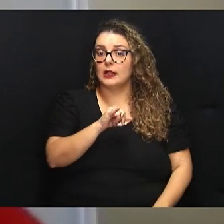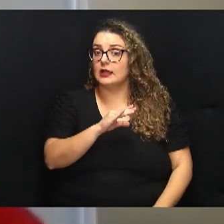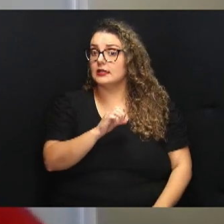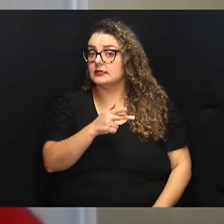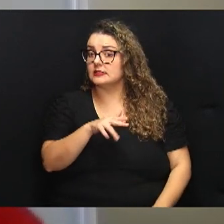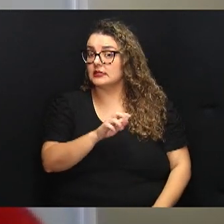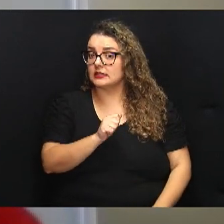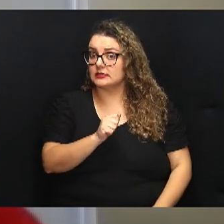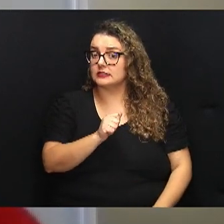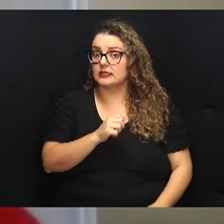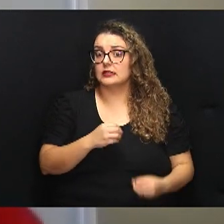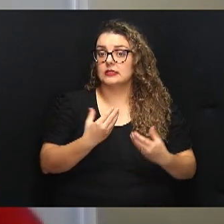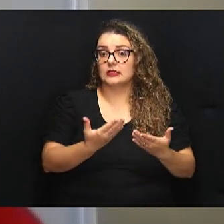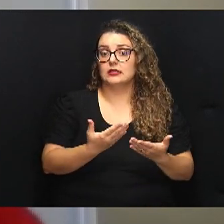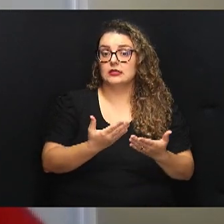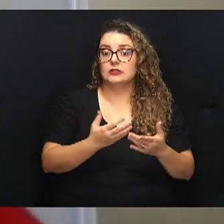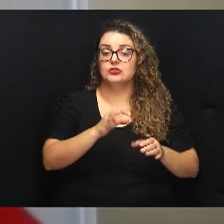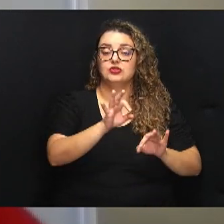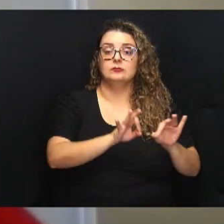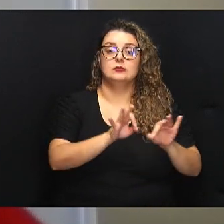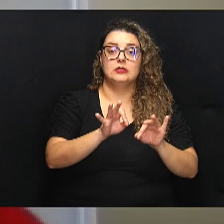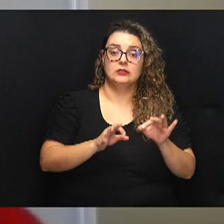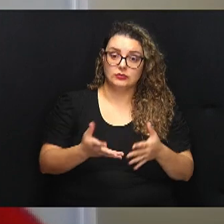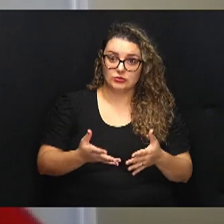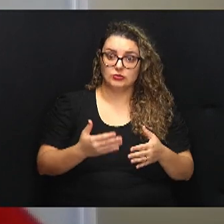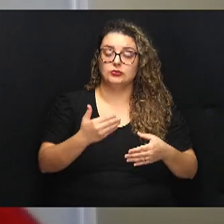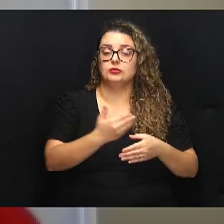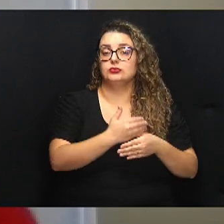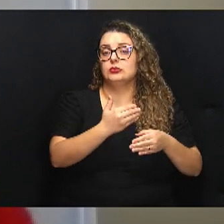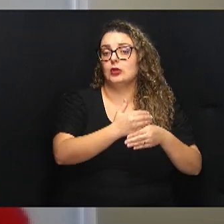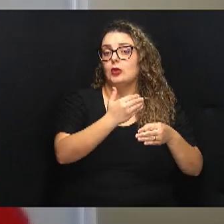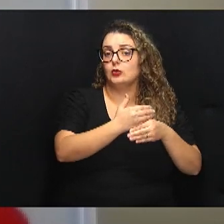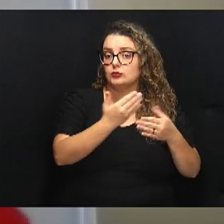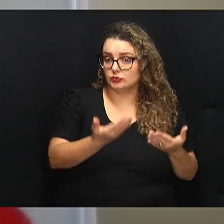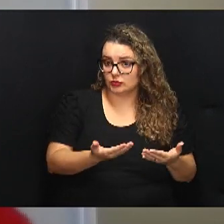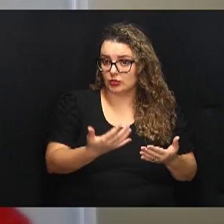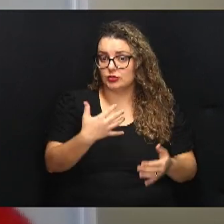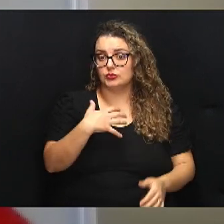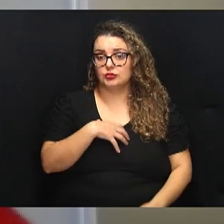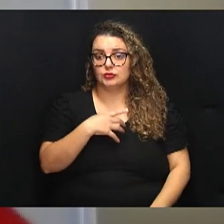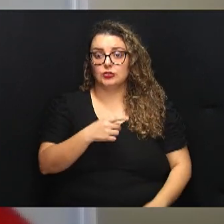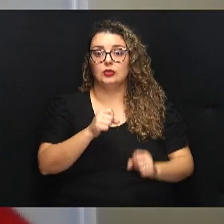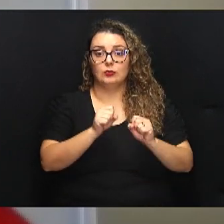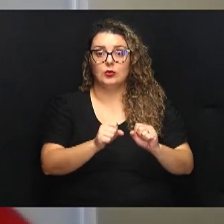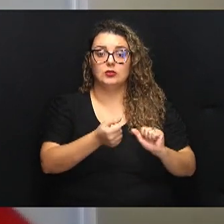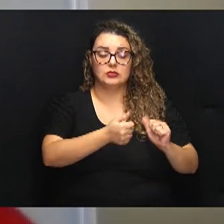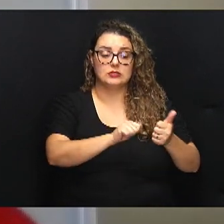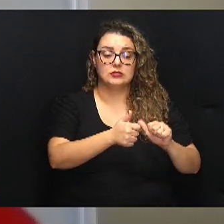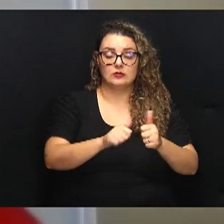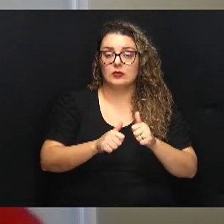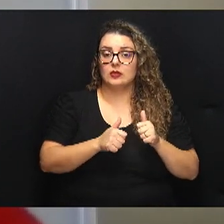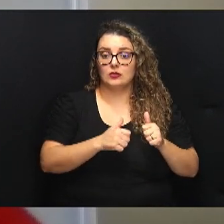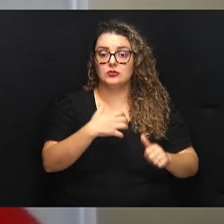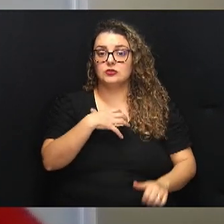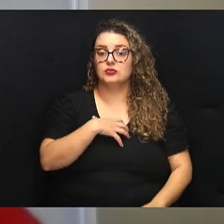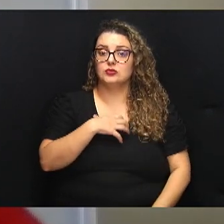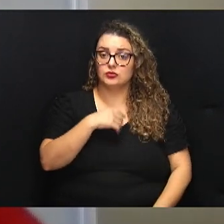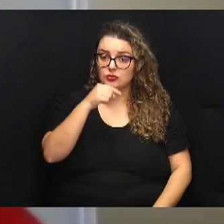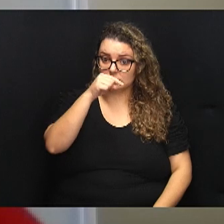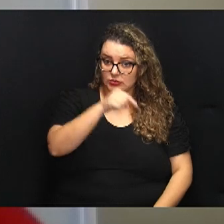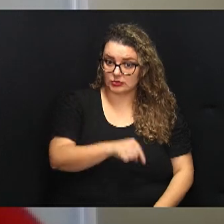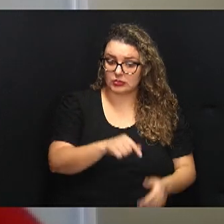ainda dada na fase de planejamento do empreendimento, de modo que possam ser avaliadas as condições